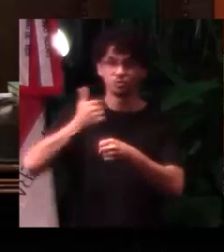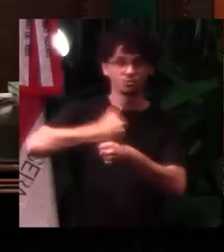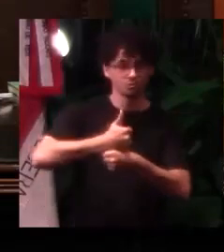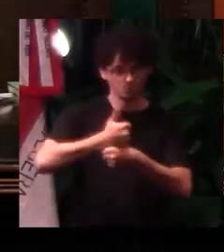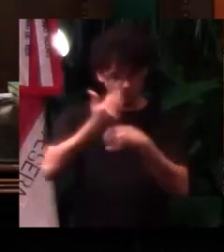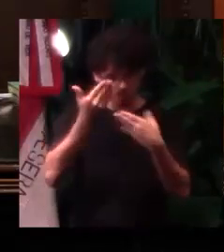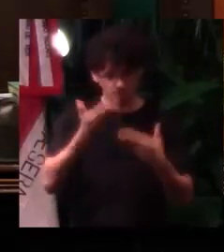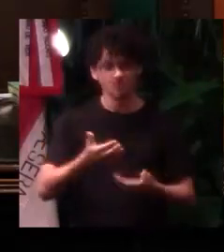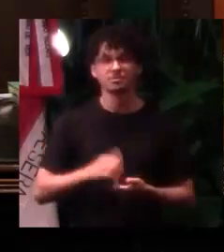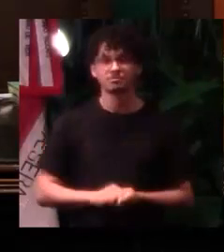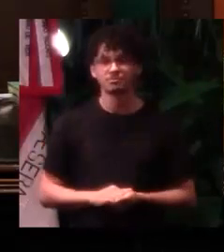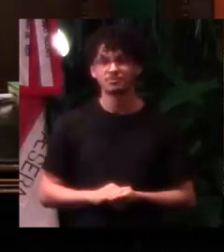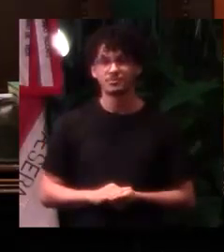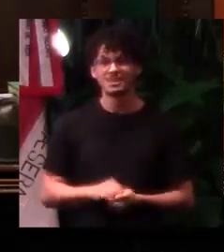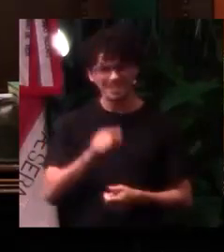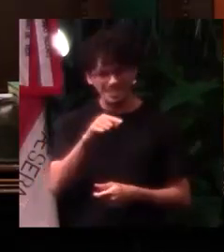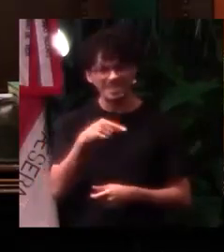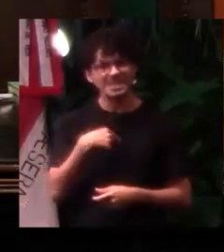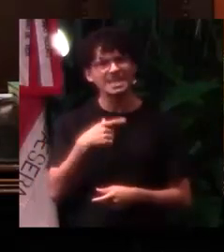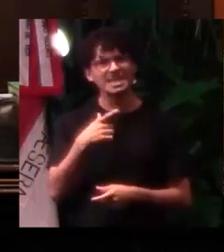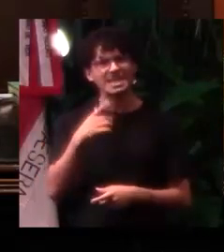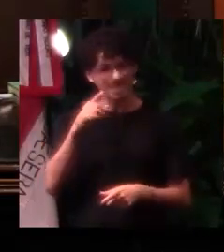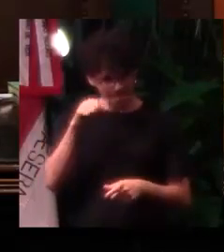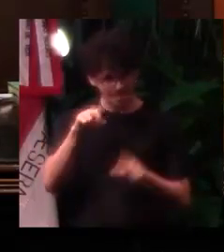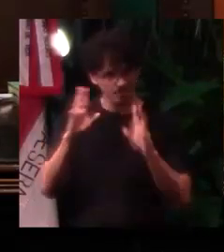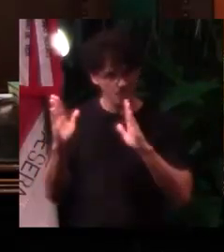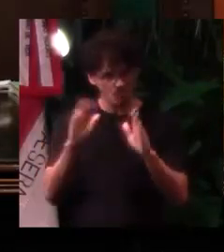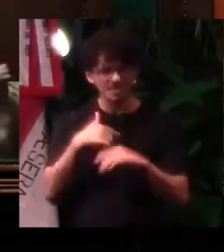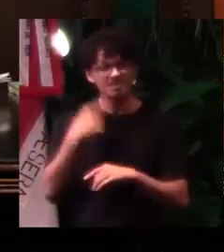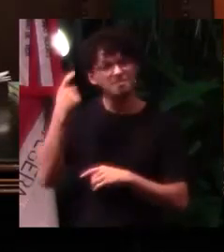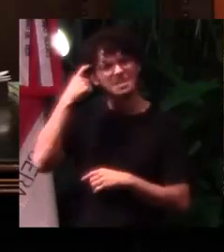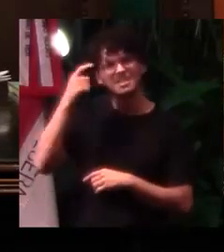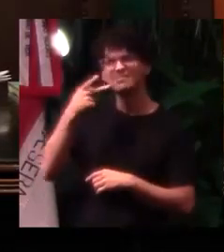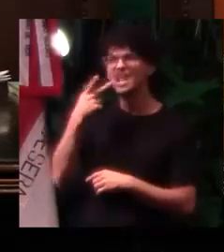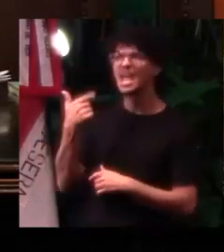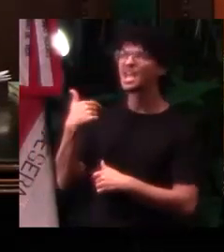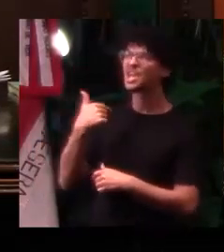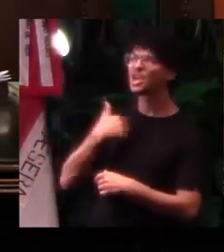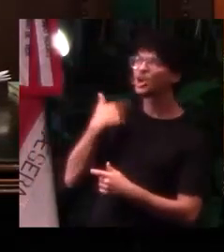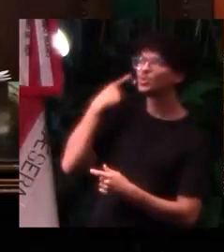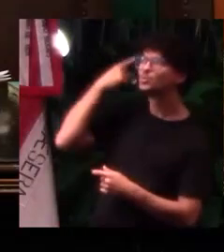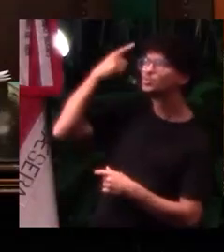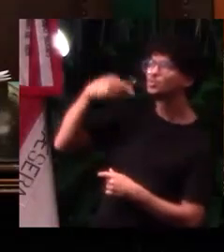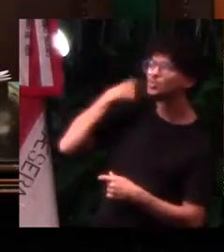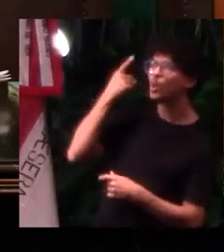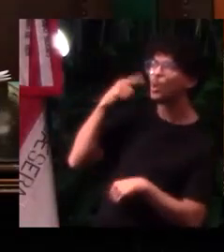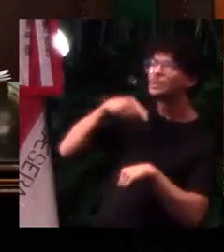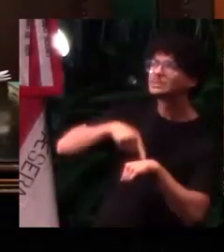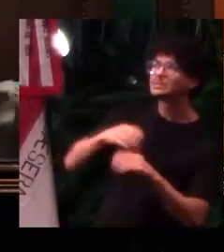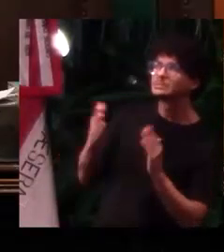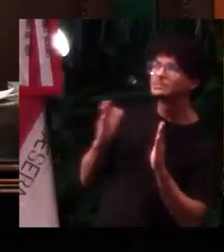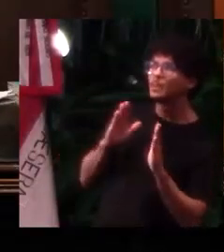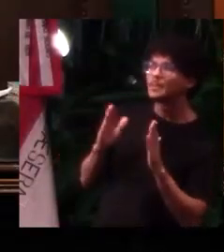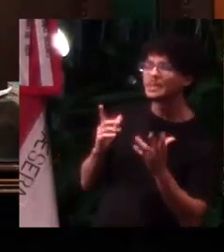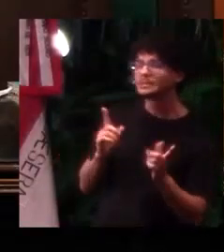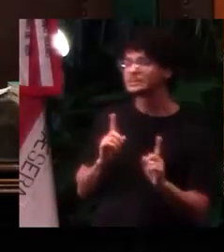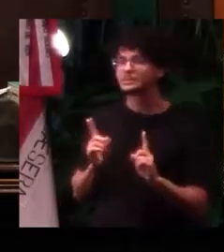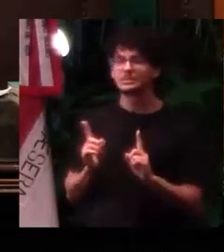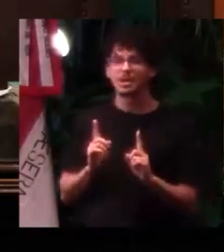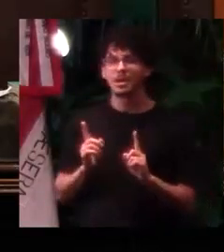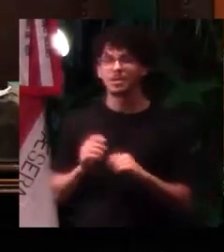Nesse momento, ele inclusive se coloca assim uma pergunta: será que eu estava doido nesse momento? É muito interessante, né?